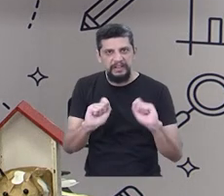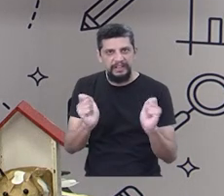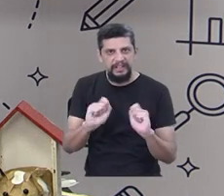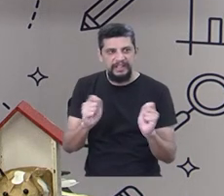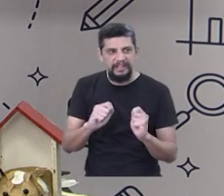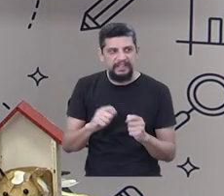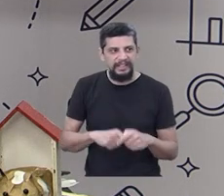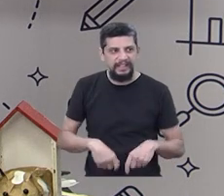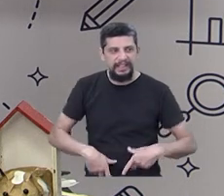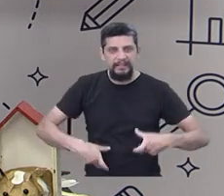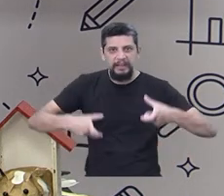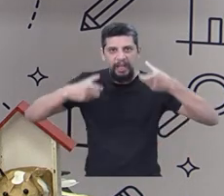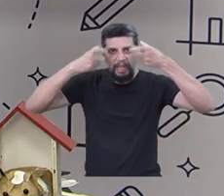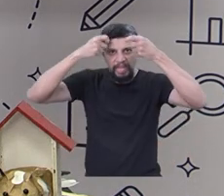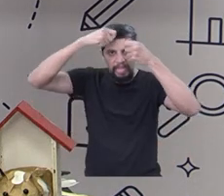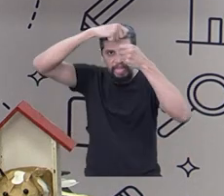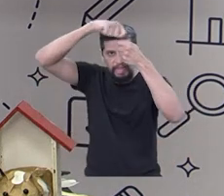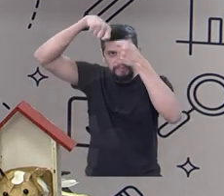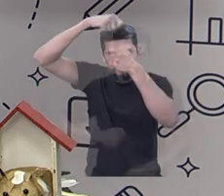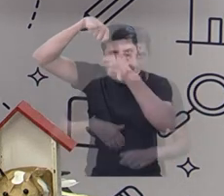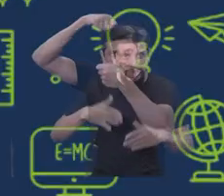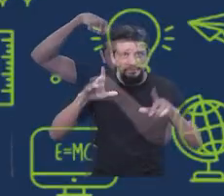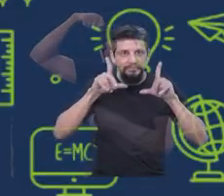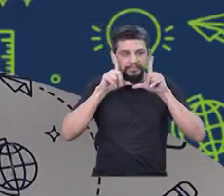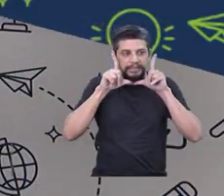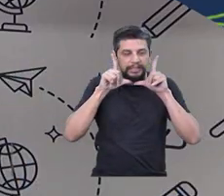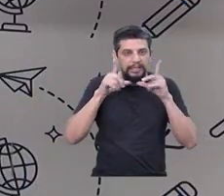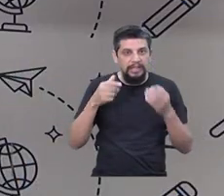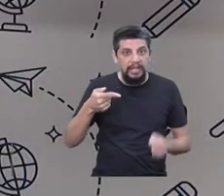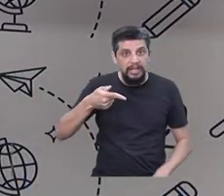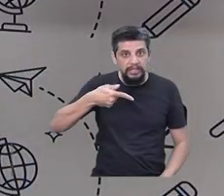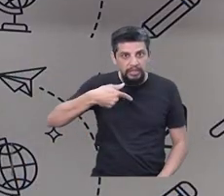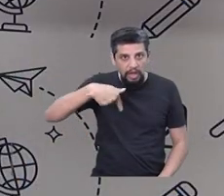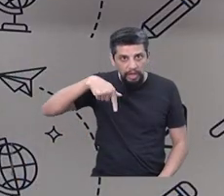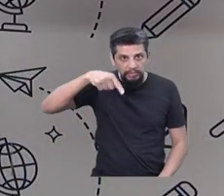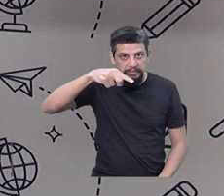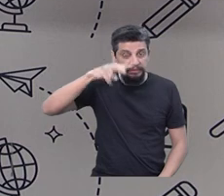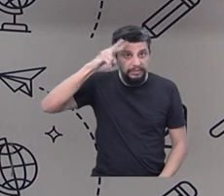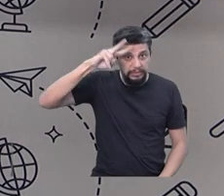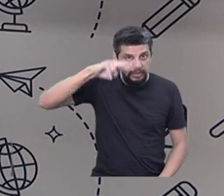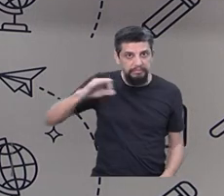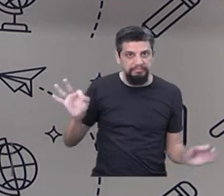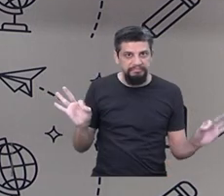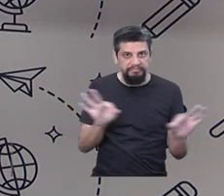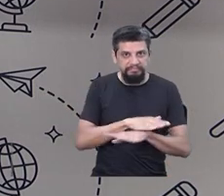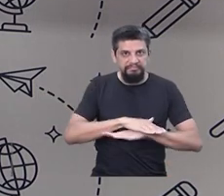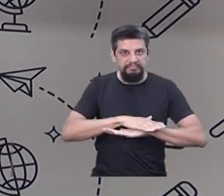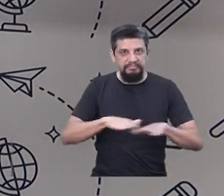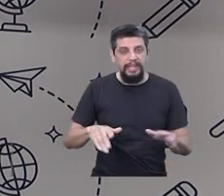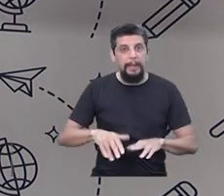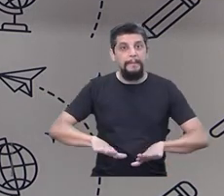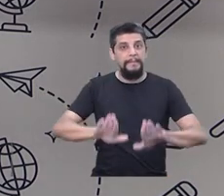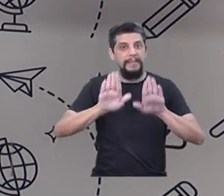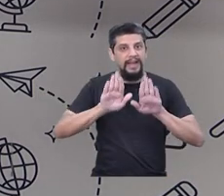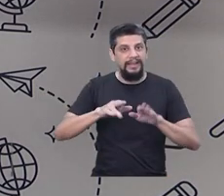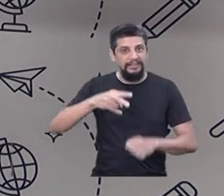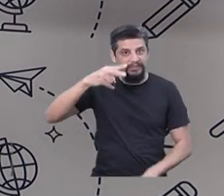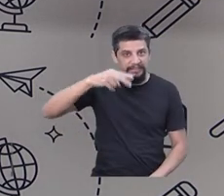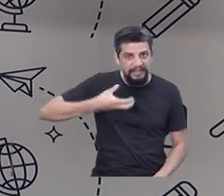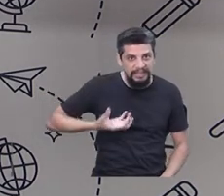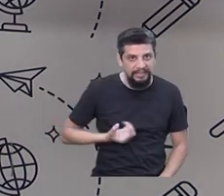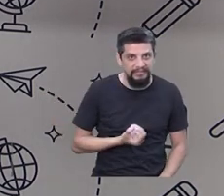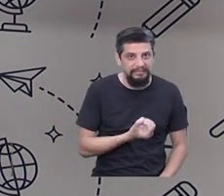pôr o cocô aqui na minha cabeça. Nossa história terminou, mas